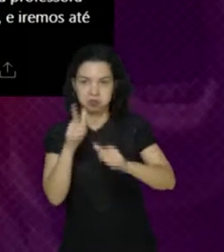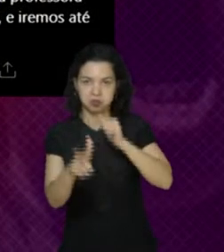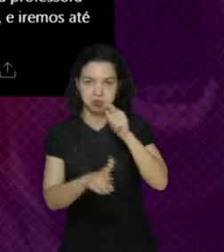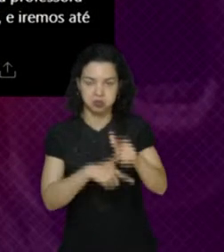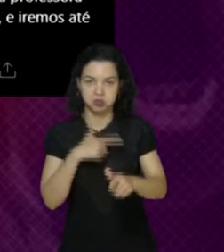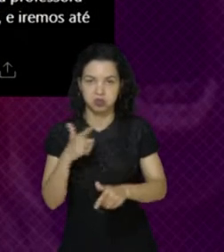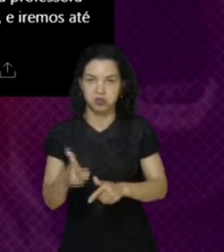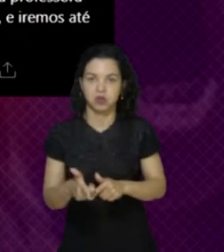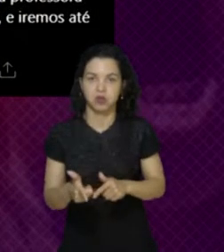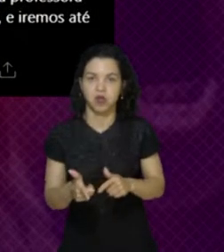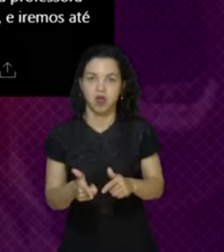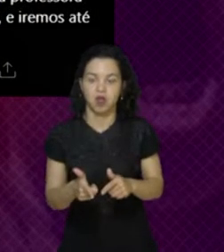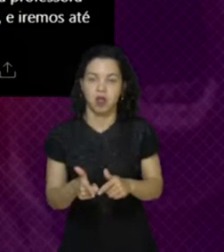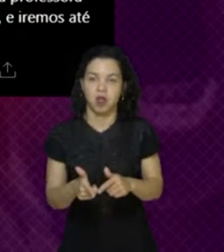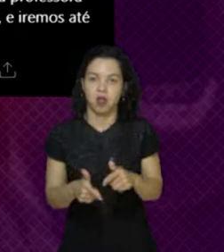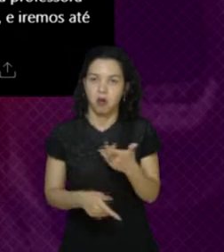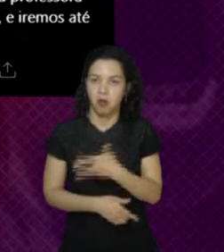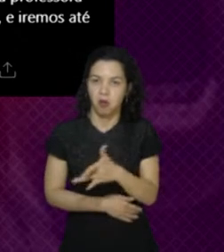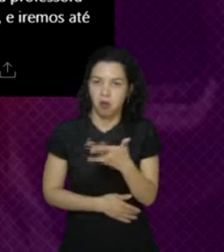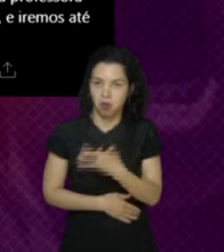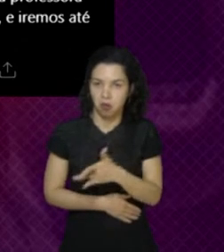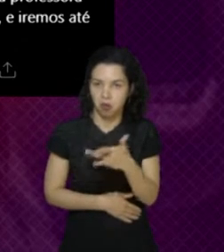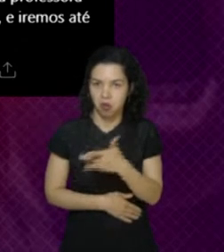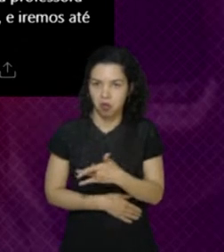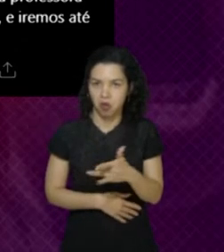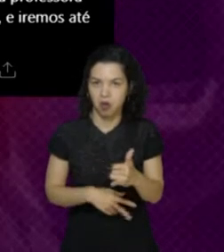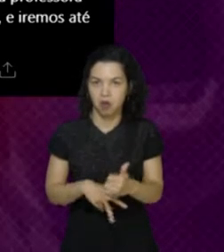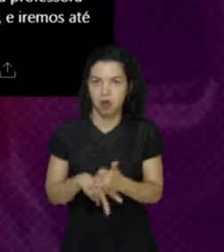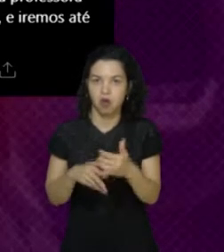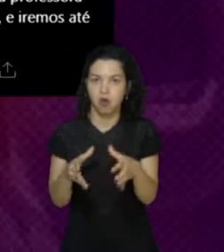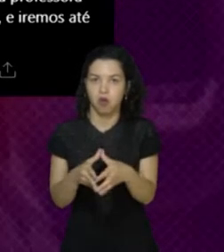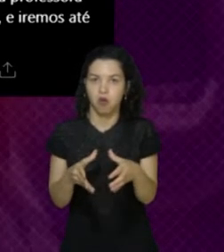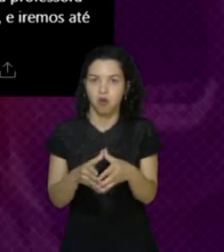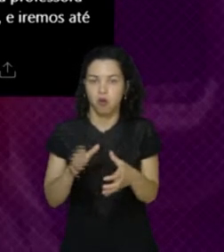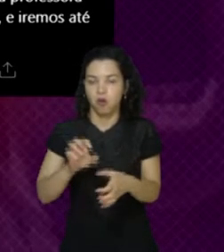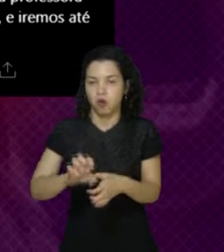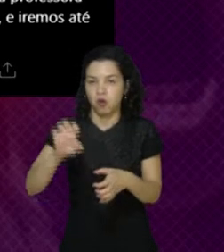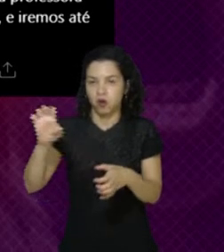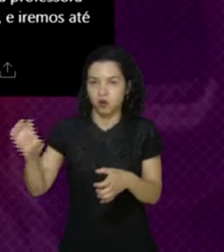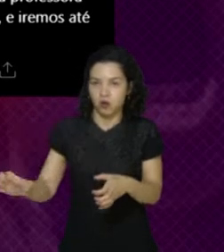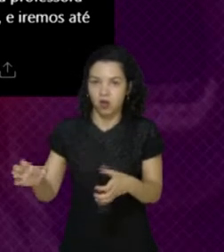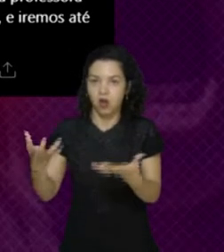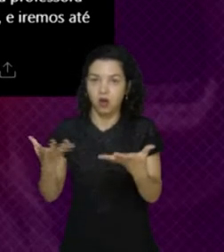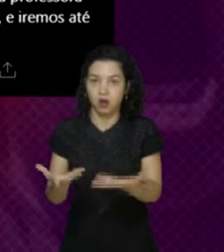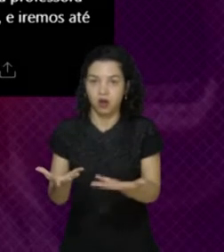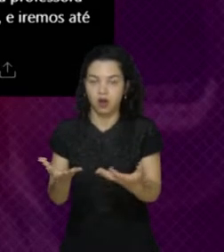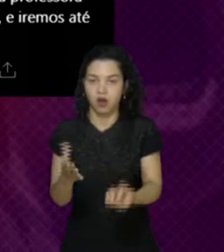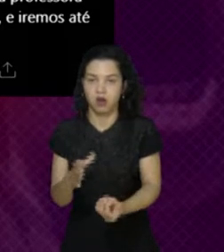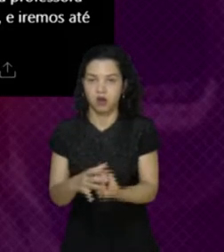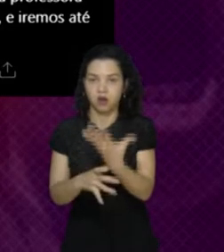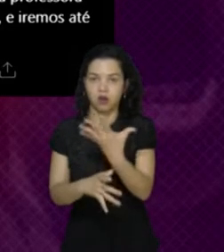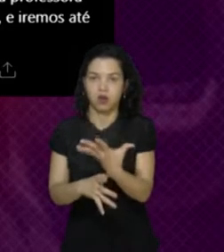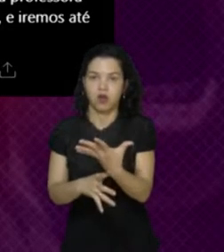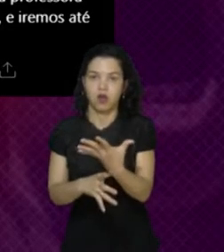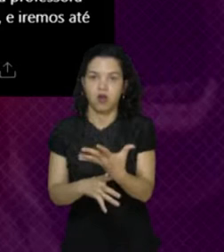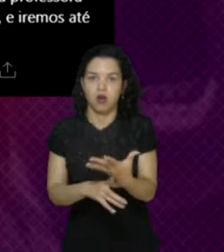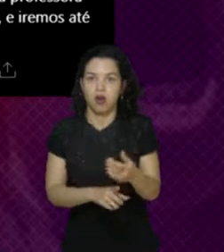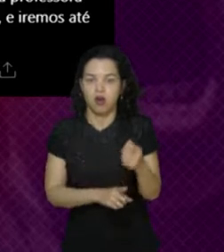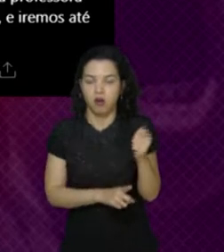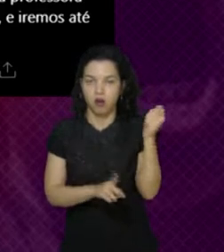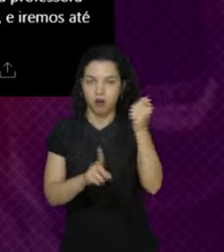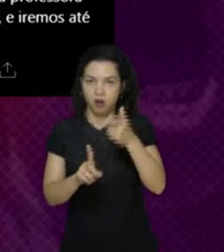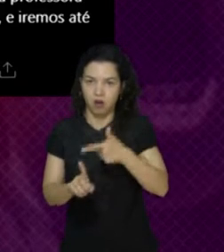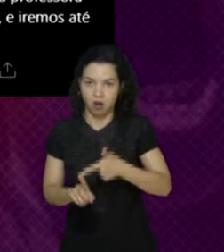vítima agora, coitadinha dela. Olha lá a extrema esquerda tentando criar a narrativa de que a agressora, na verdade, é a